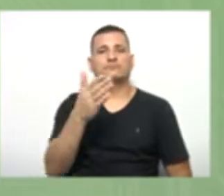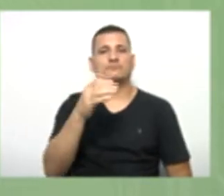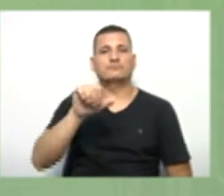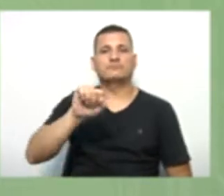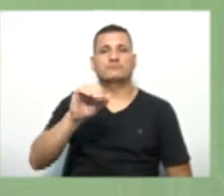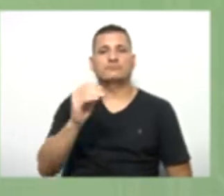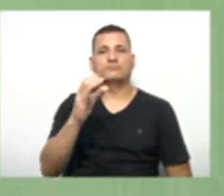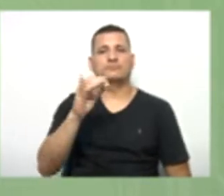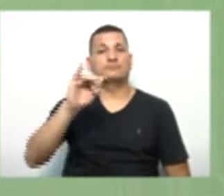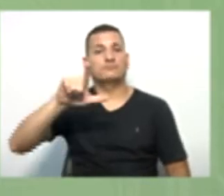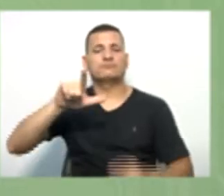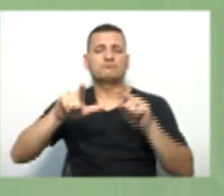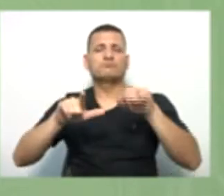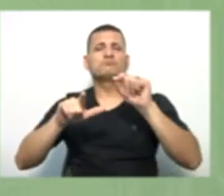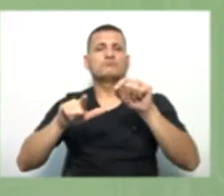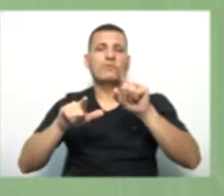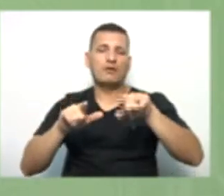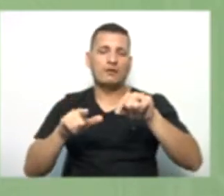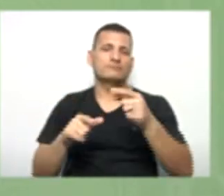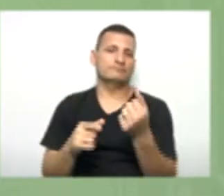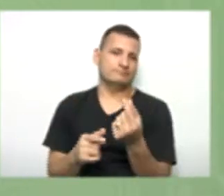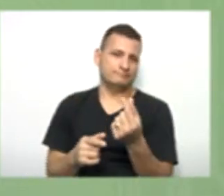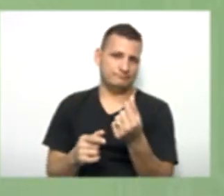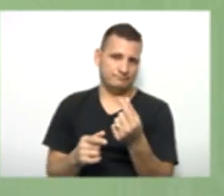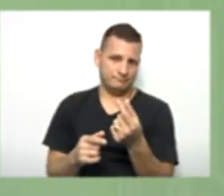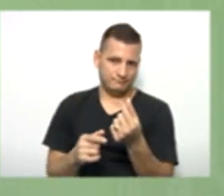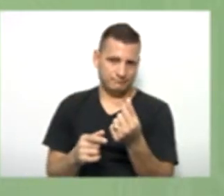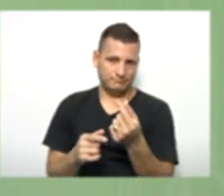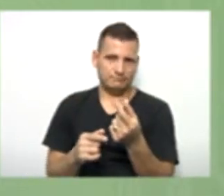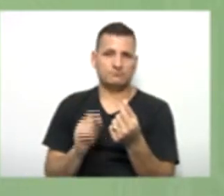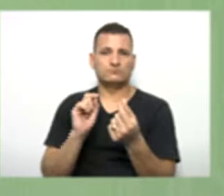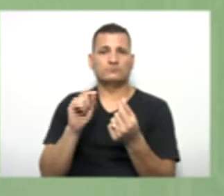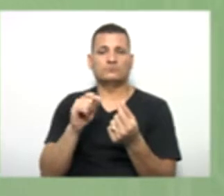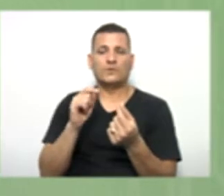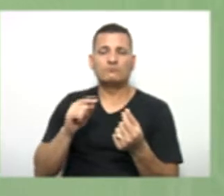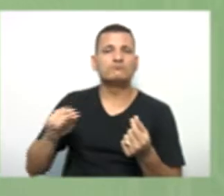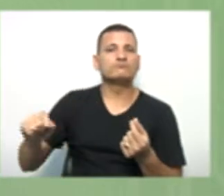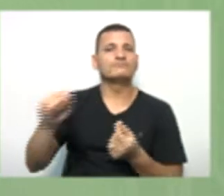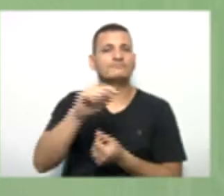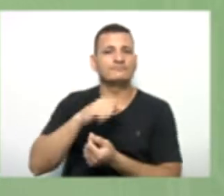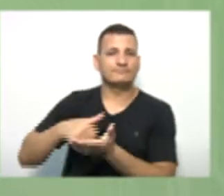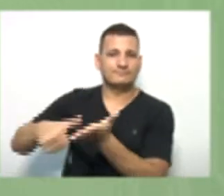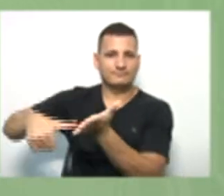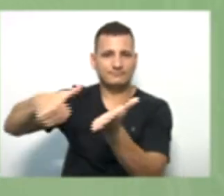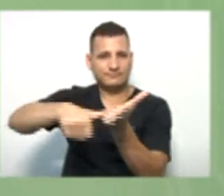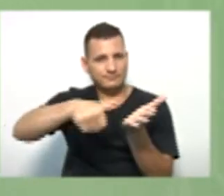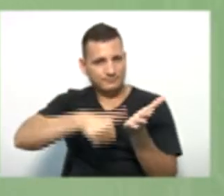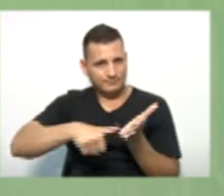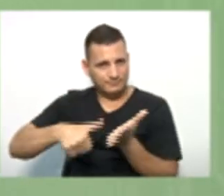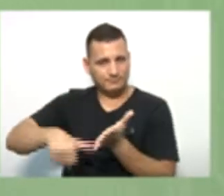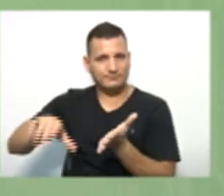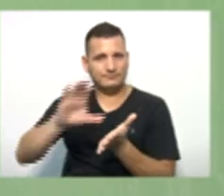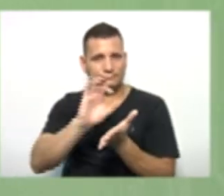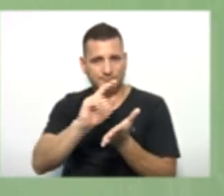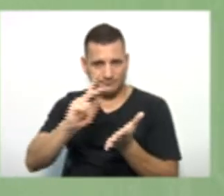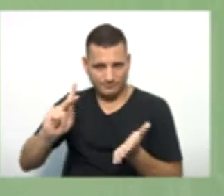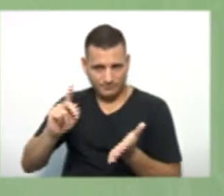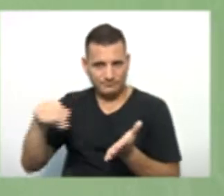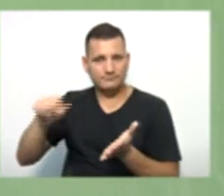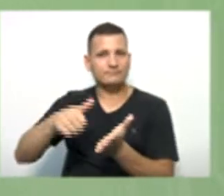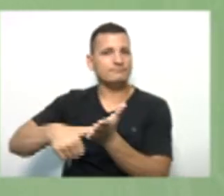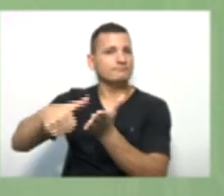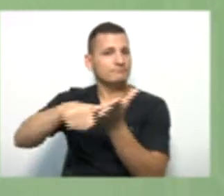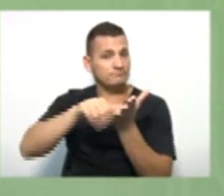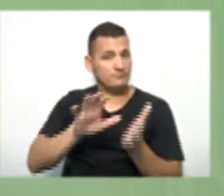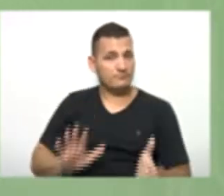capital social? É aquele recurso que os cooperados, né, os associados da cooperativa, tiraram